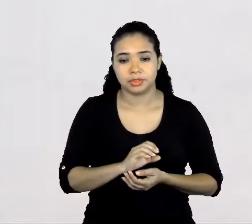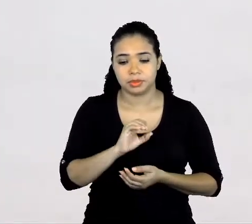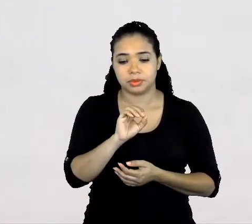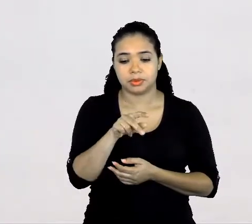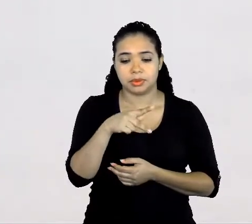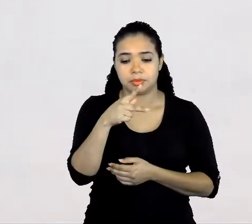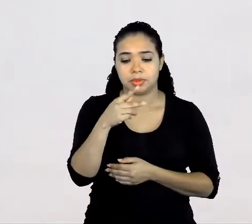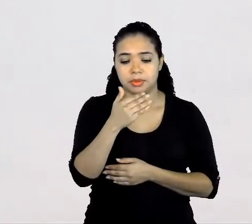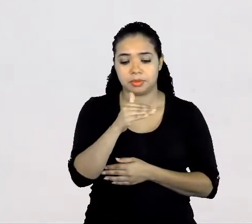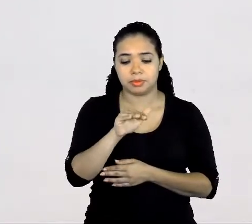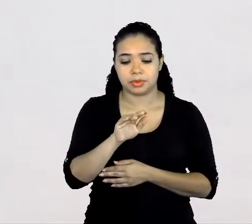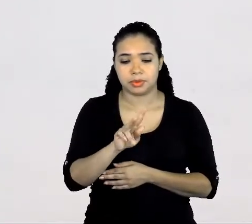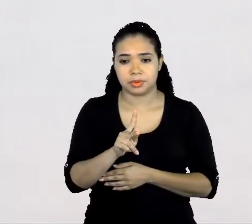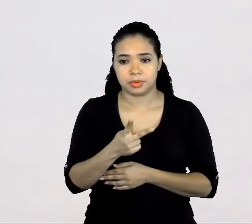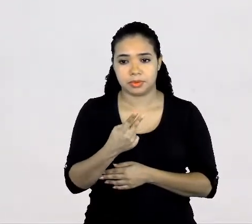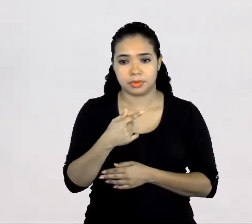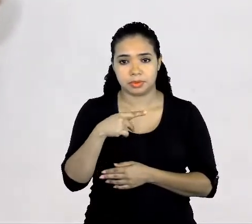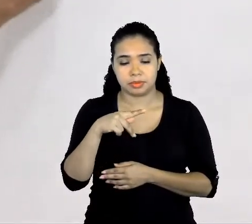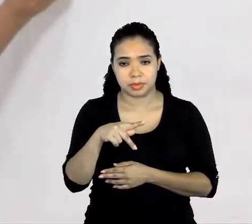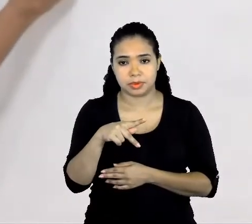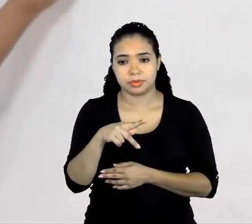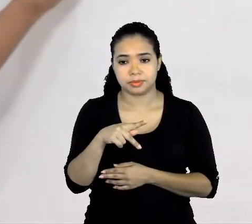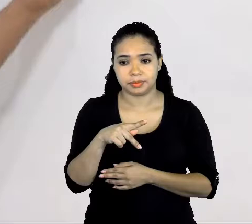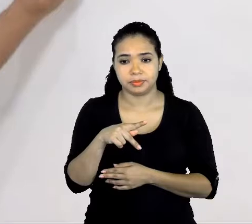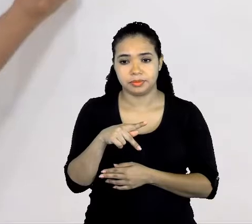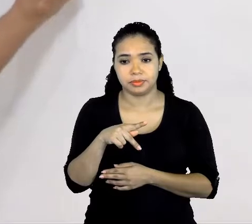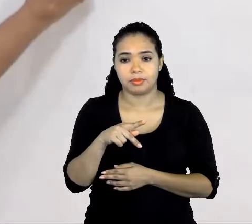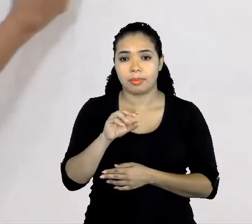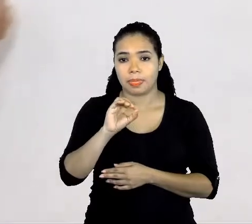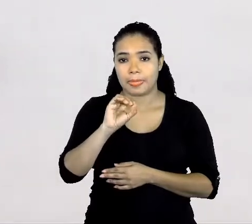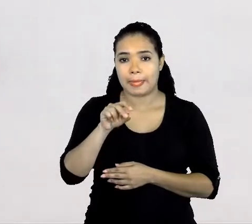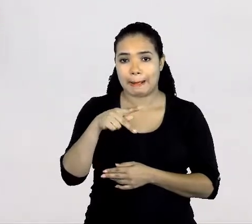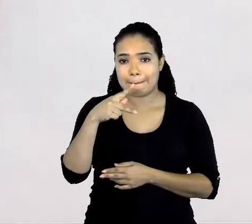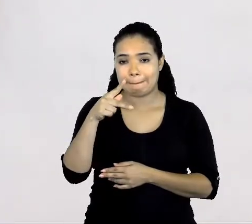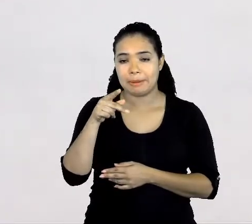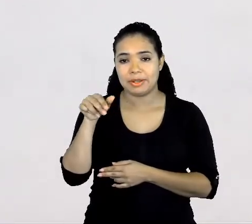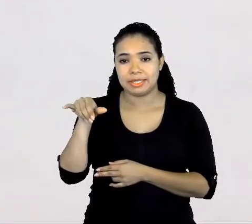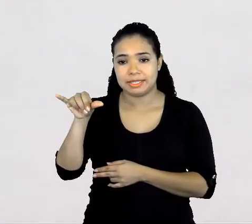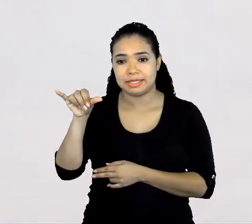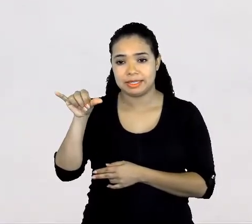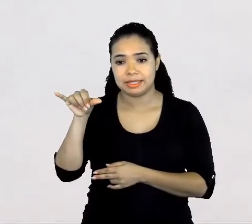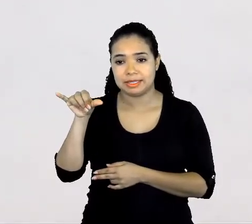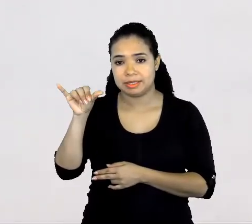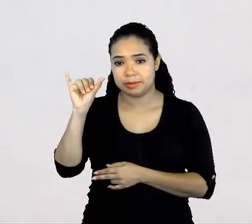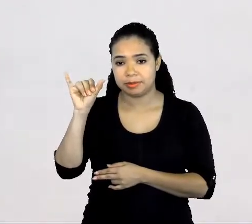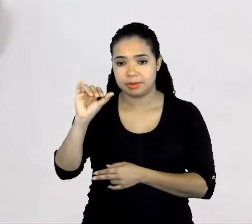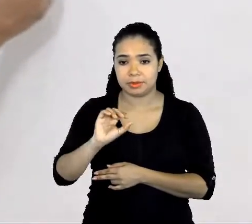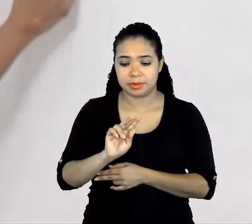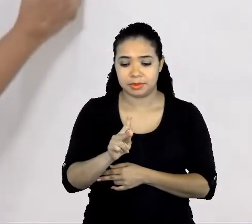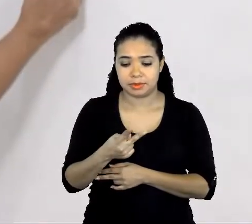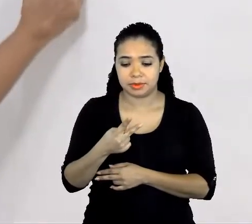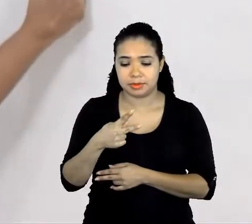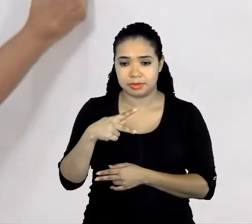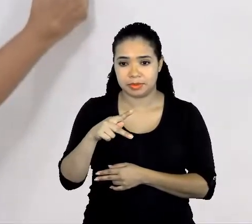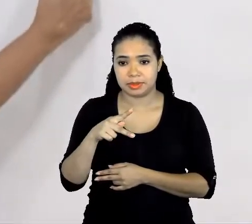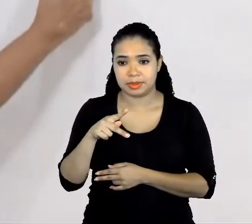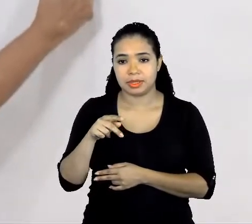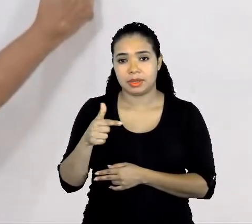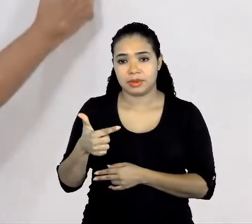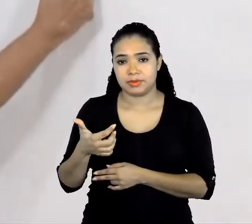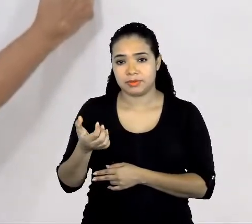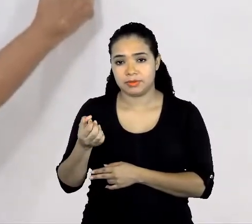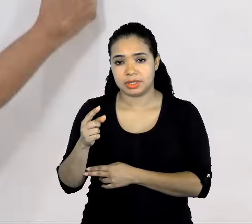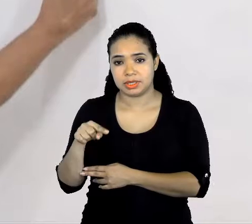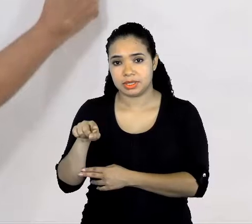sobre a hipotenusa. O meu cateto oposto eu chamei de y. A minha hipotenusa, 20 raiz de 2.